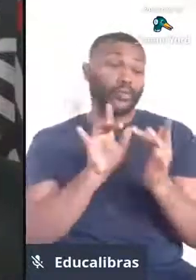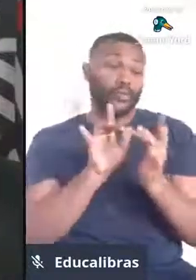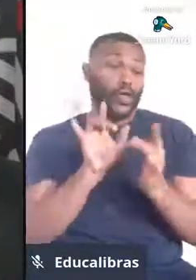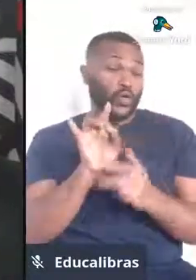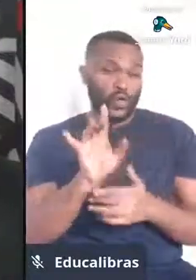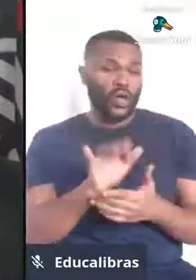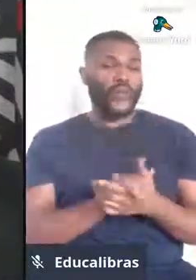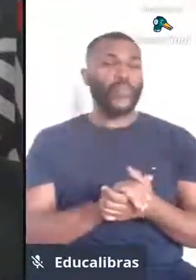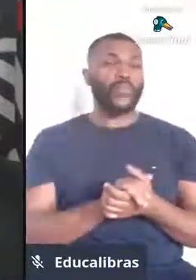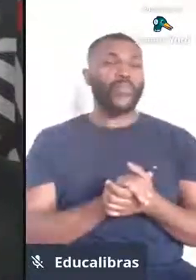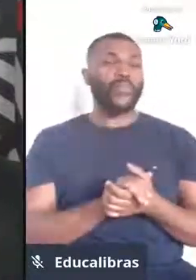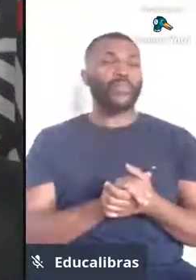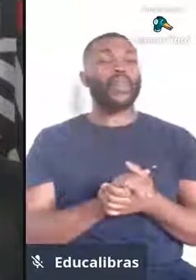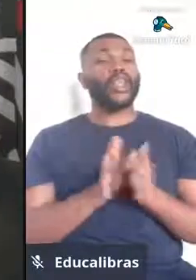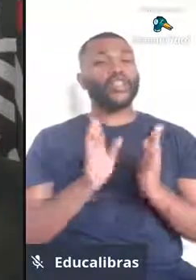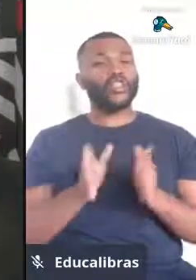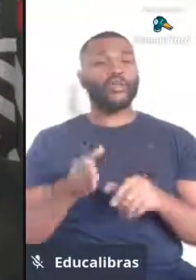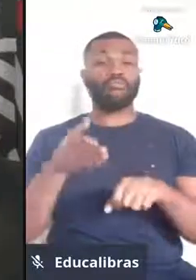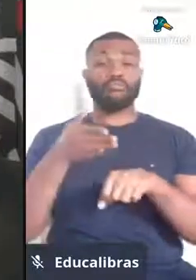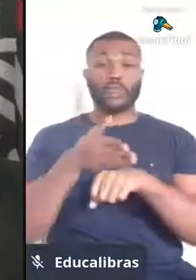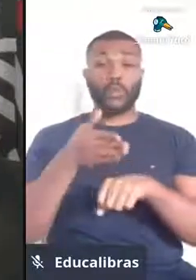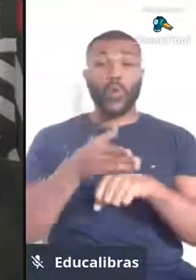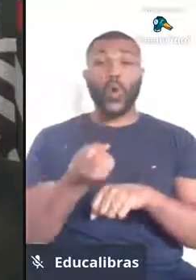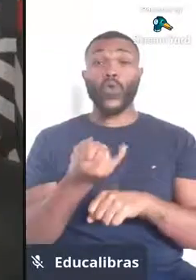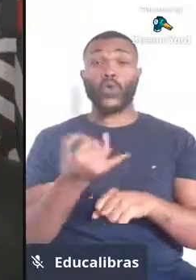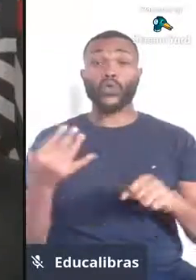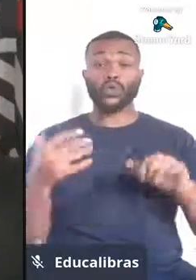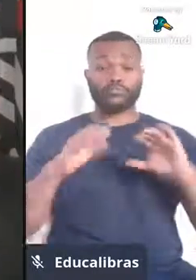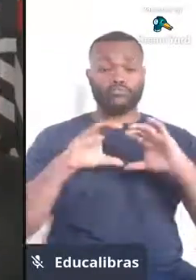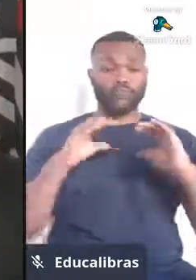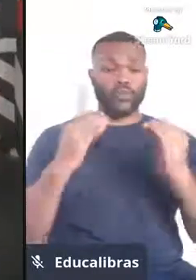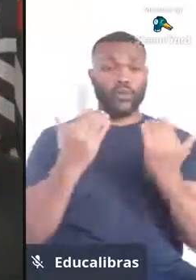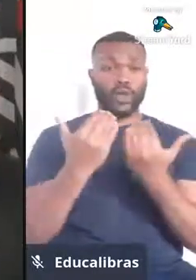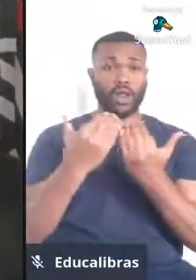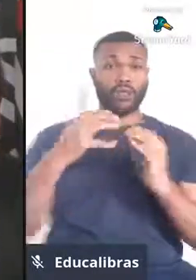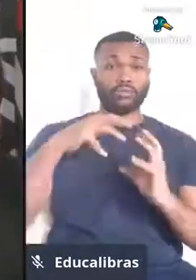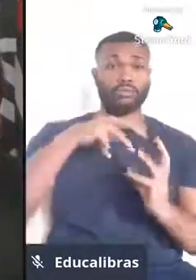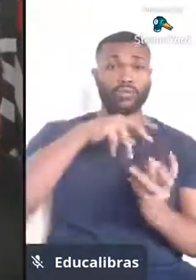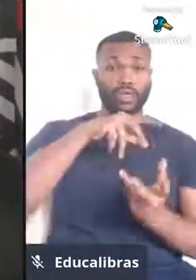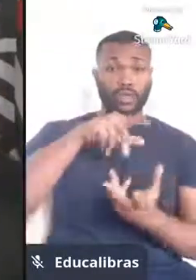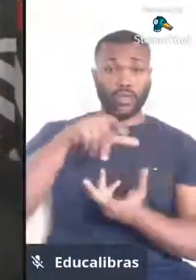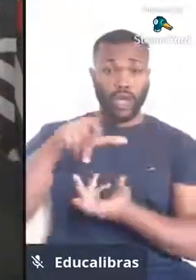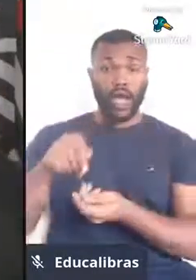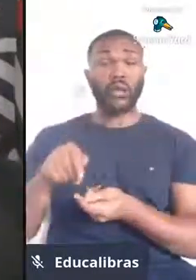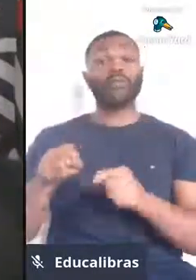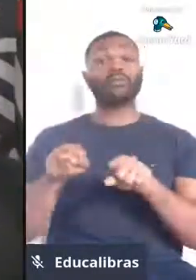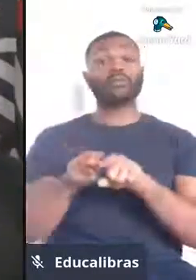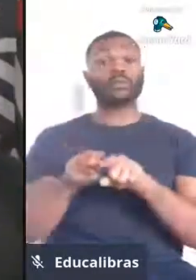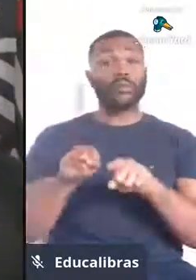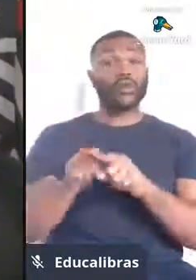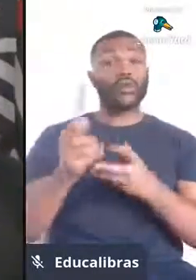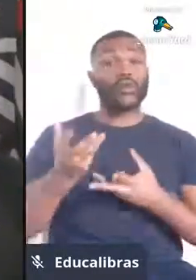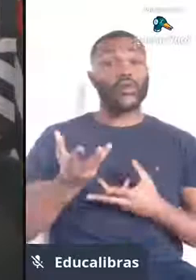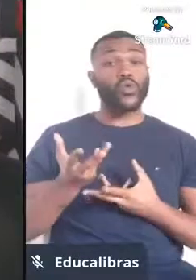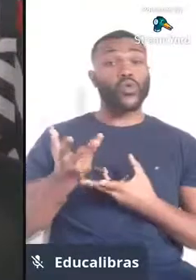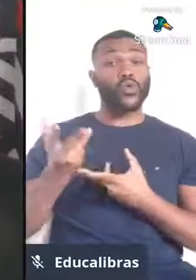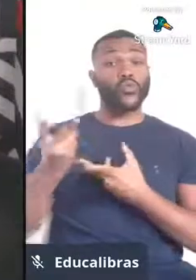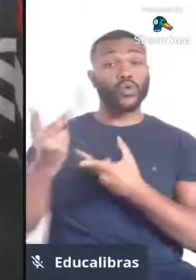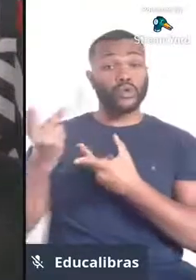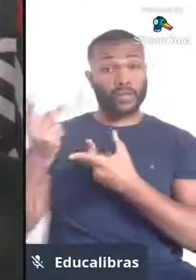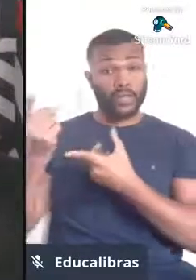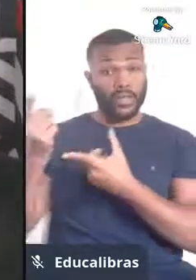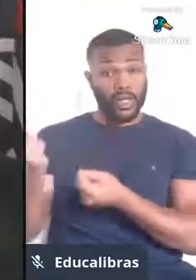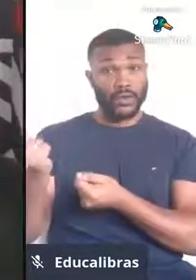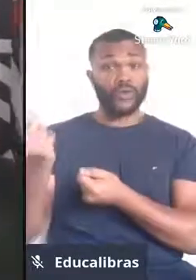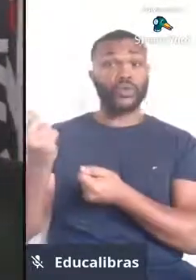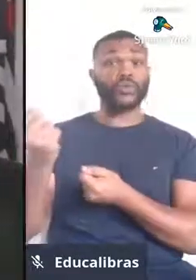Nós já participamos aí de alguns congressos internacionais, né? Se temos sido convidados, nós acabamos recebendo os convites,